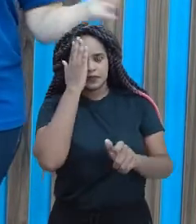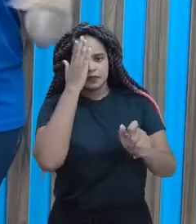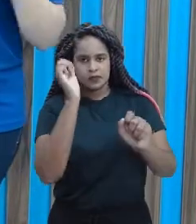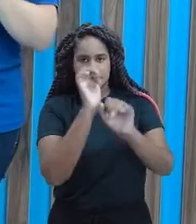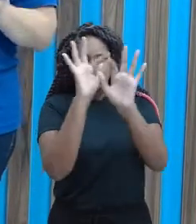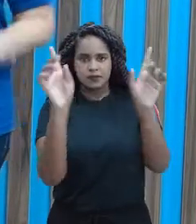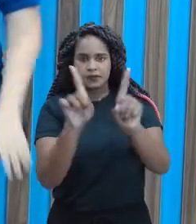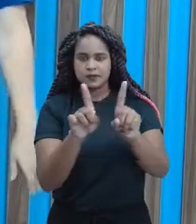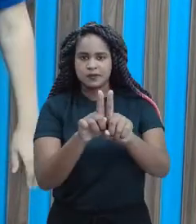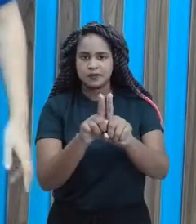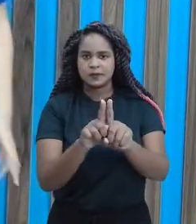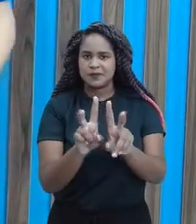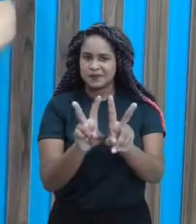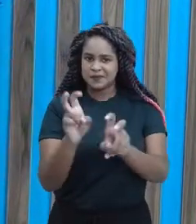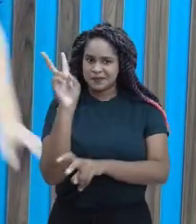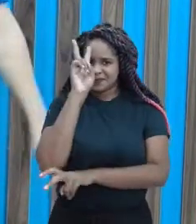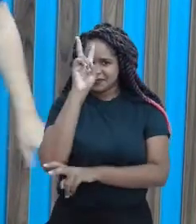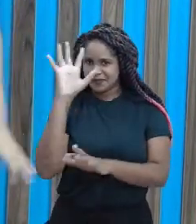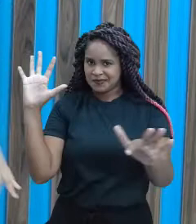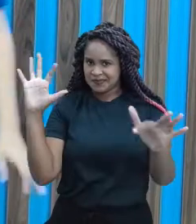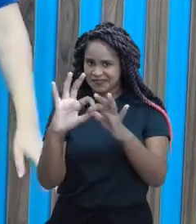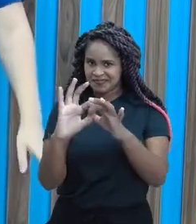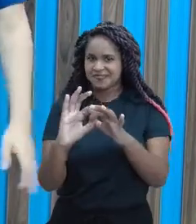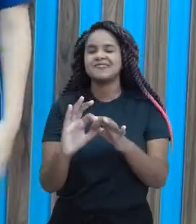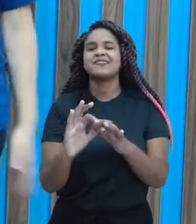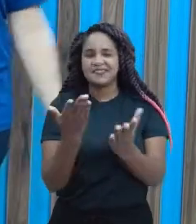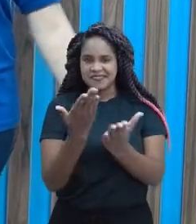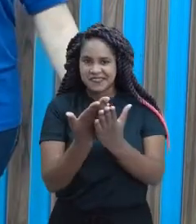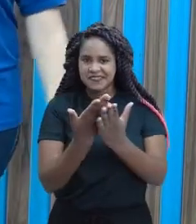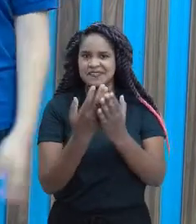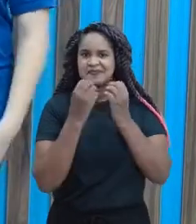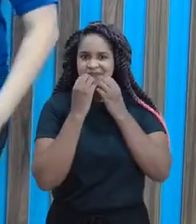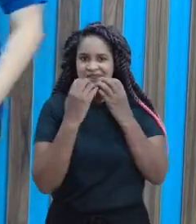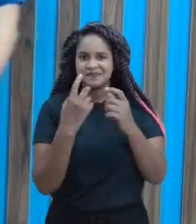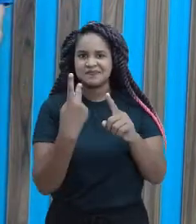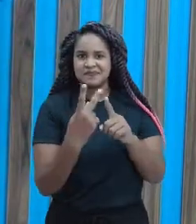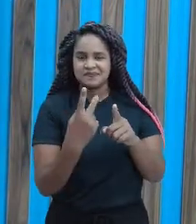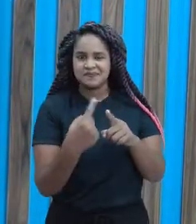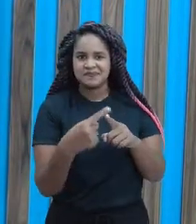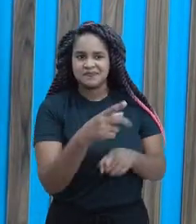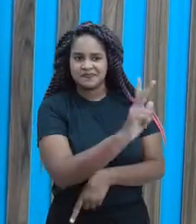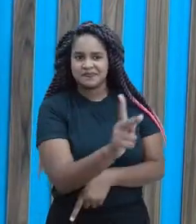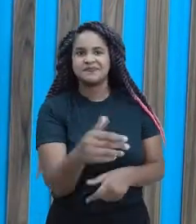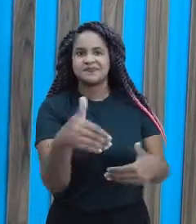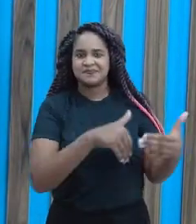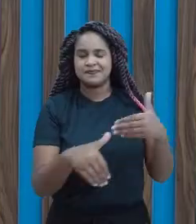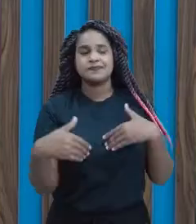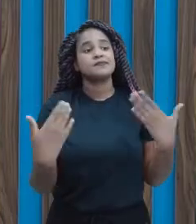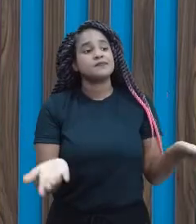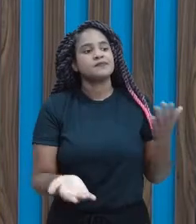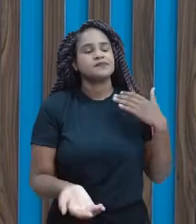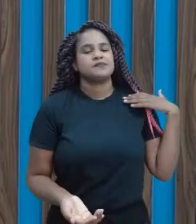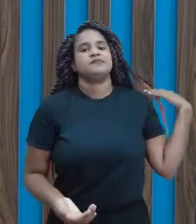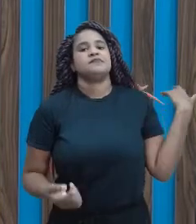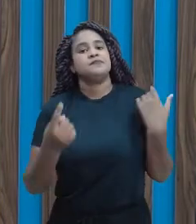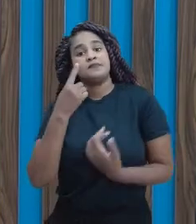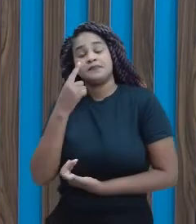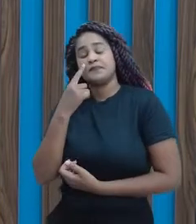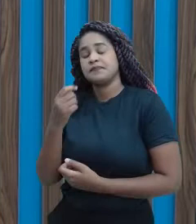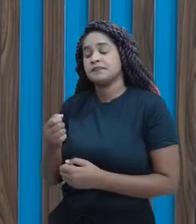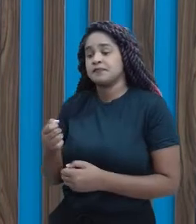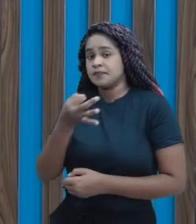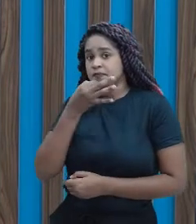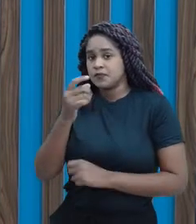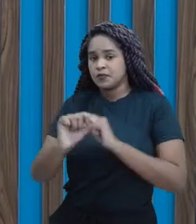de repente puxar o gancho aí para a história. Essa aula ficou o máximo com a participação do professor. E aí, professor Henrique? Não, só comentar aqui, né,